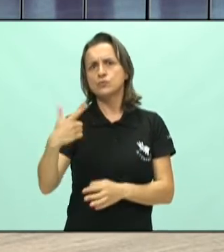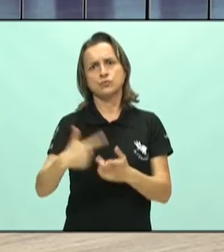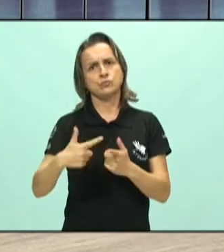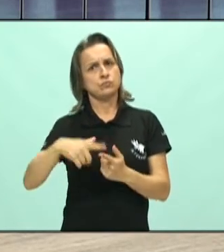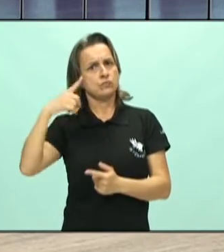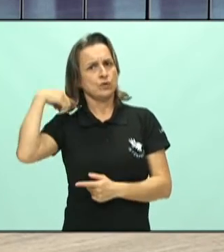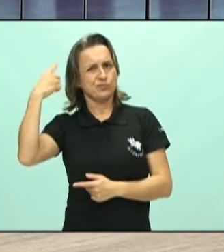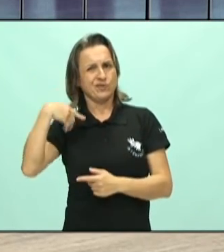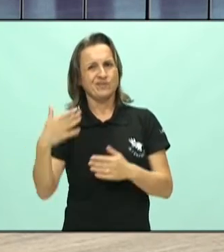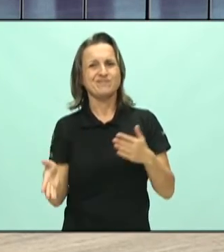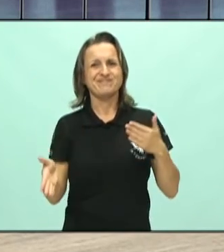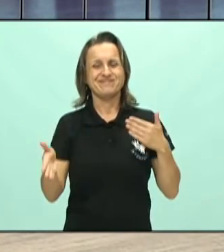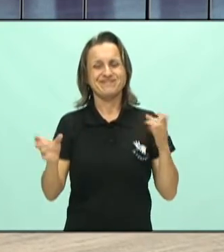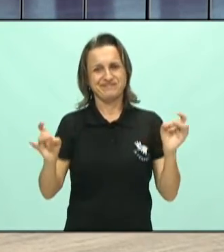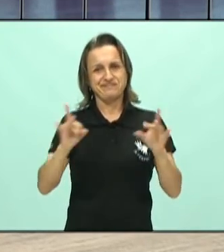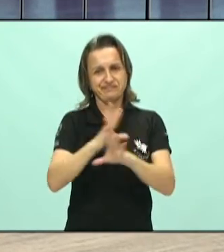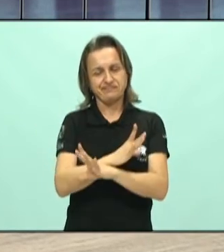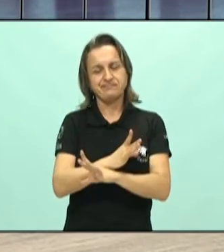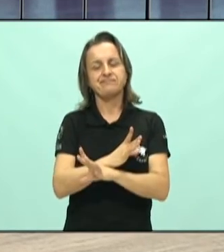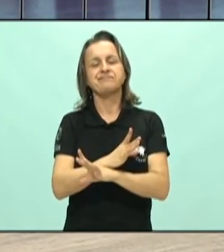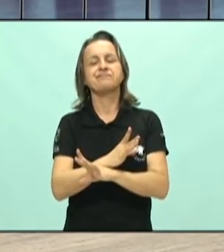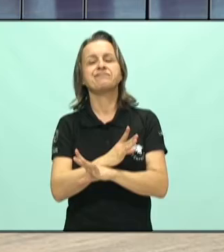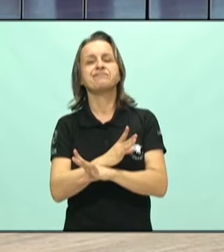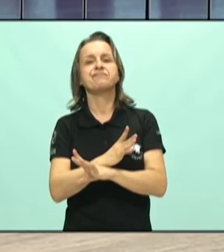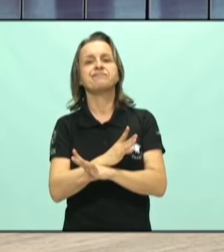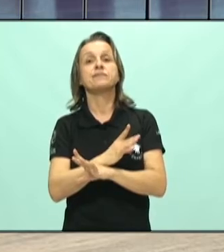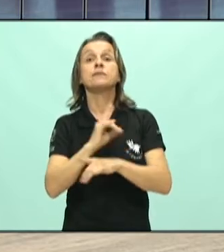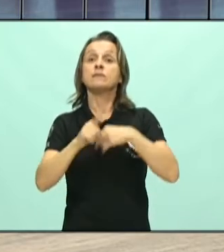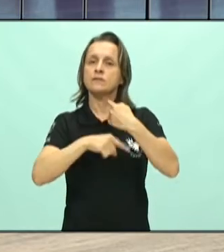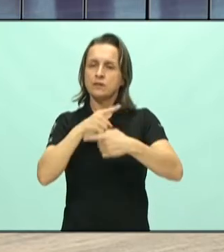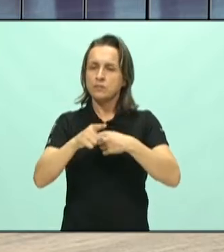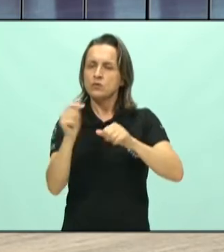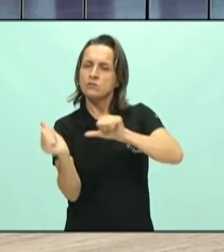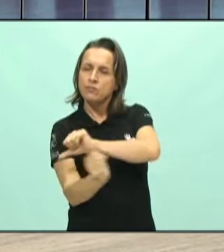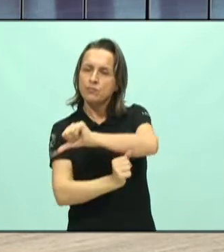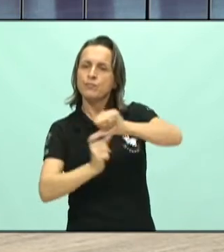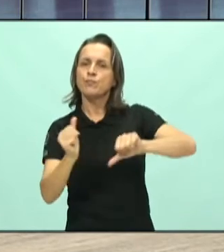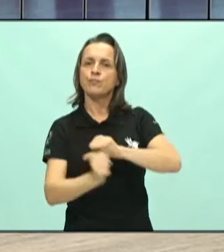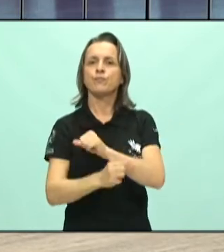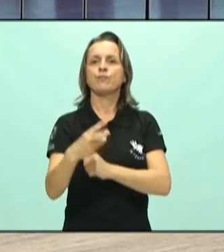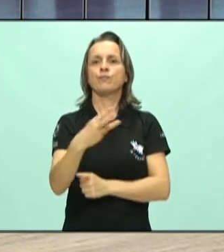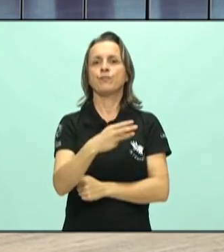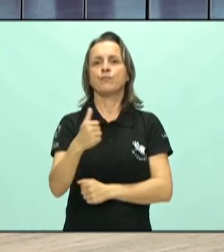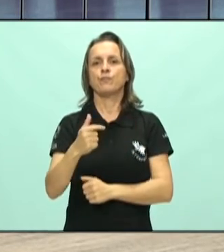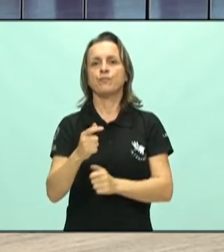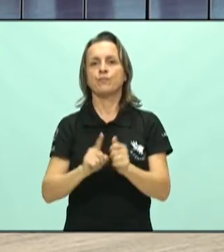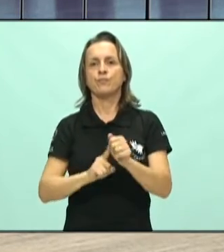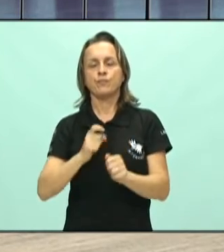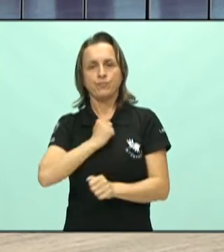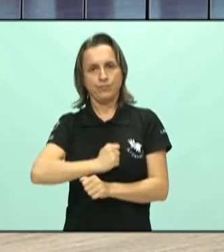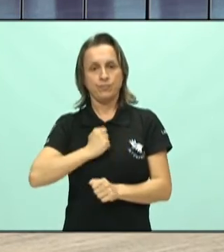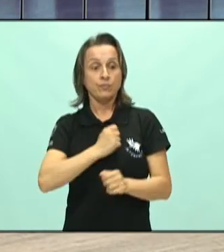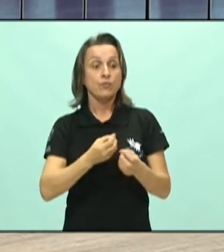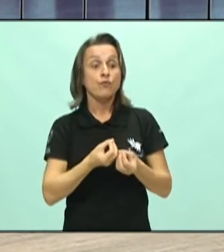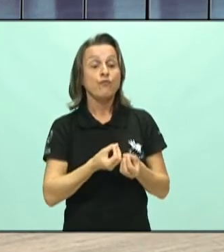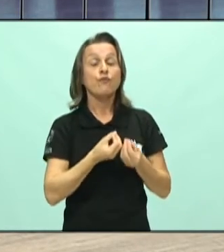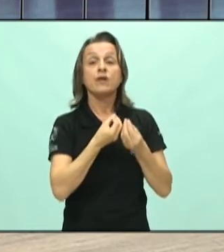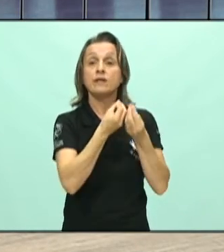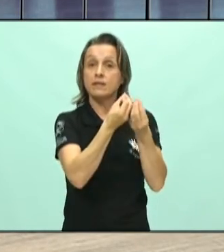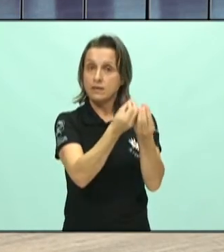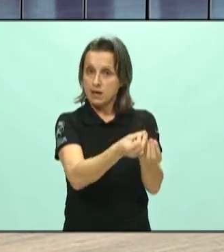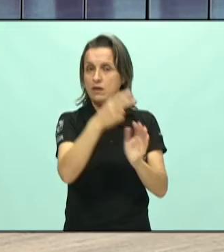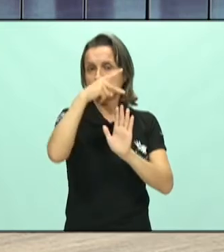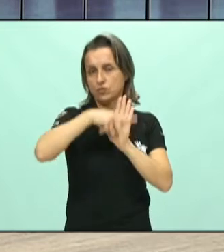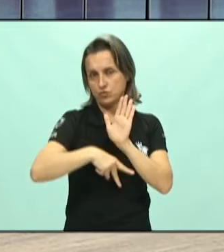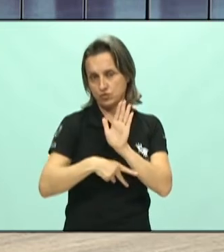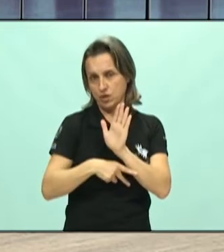entraram em recesso. Depois que houve a alteração, para o dia 31 de agosto, tá? Então, foi entregue no dia 31 de maio o projeto,